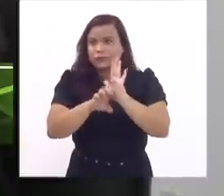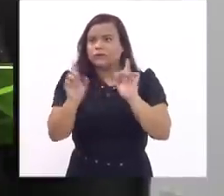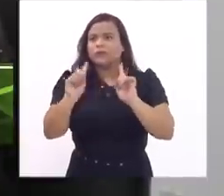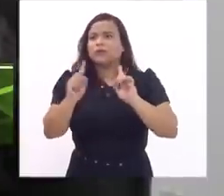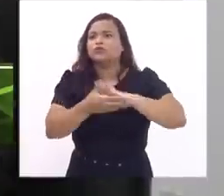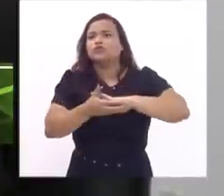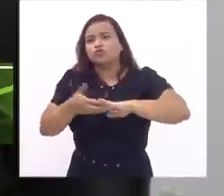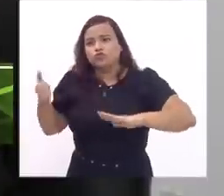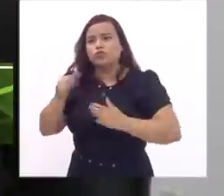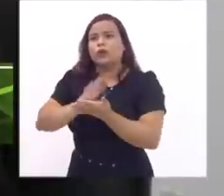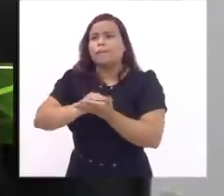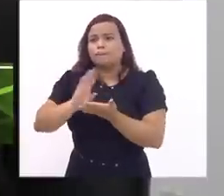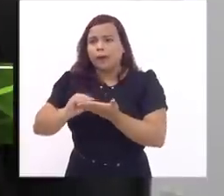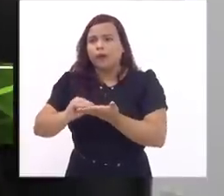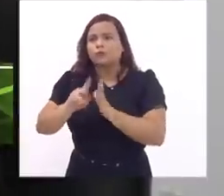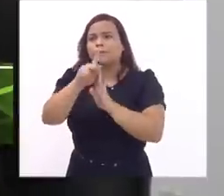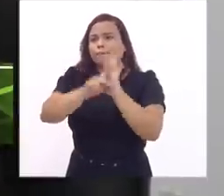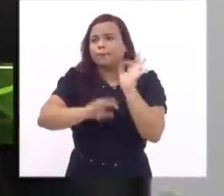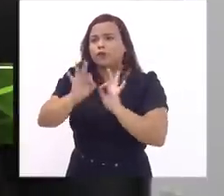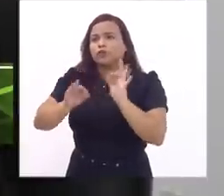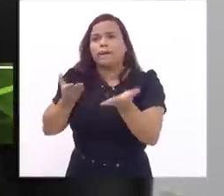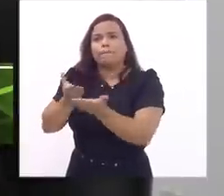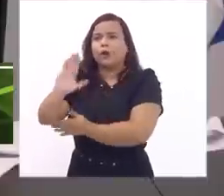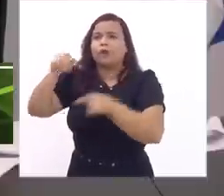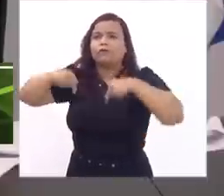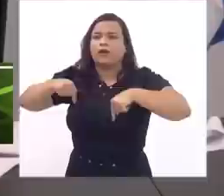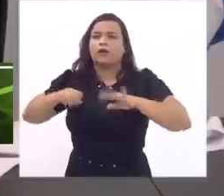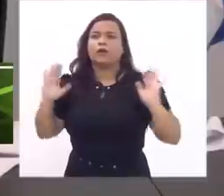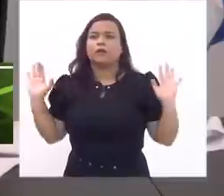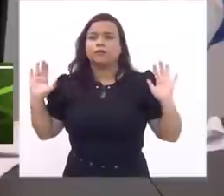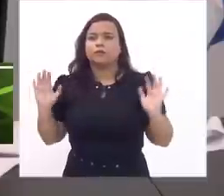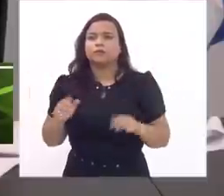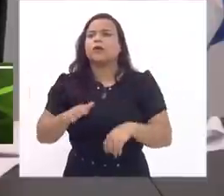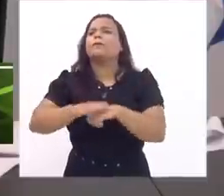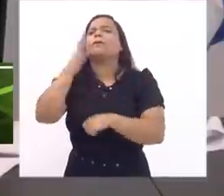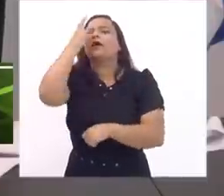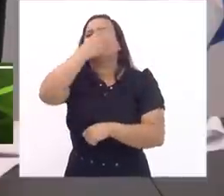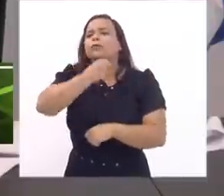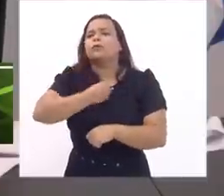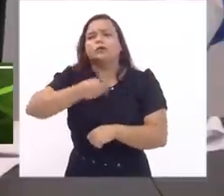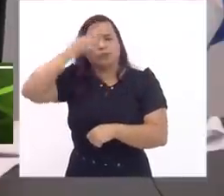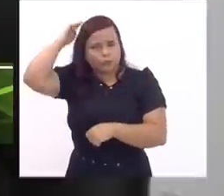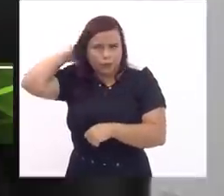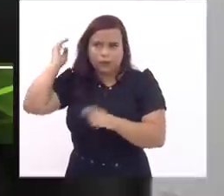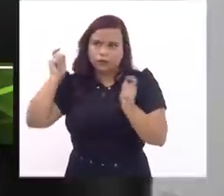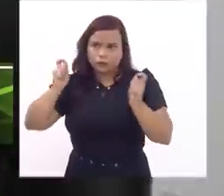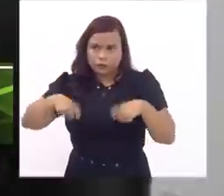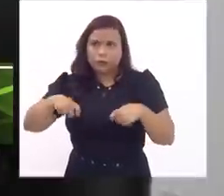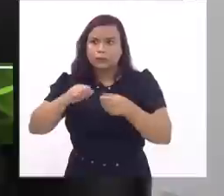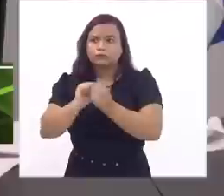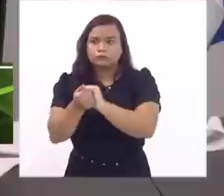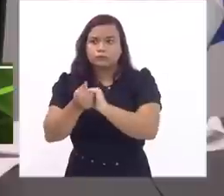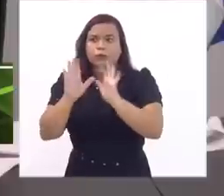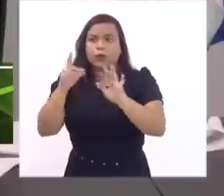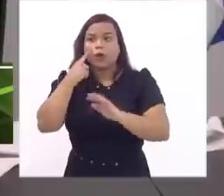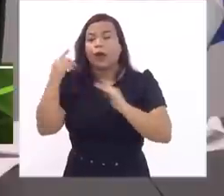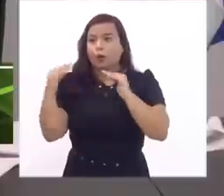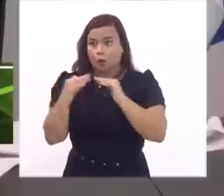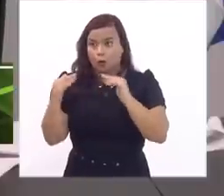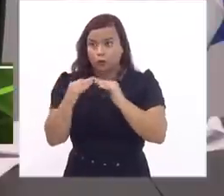pauta e aprova um projeto. Agora e aí... Aqui, não, vamos fazer mais bonito, Márcio. Não, retira de pauta e vota um projeto. A gente faz um acordo seguinte, a